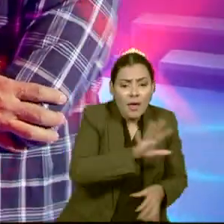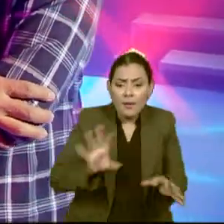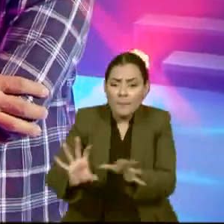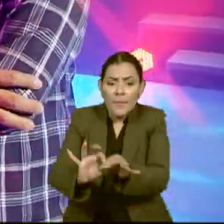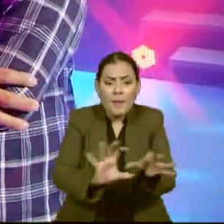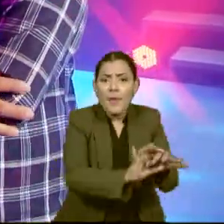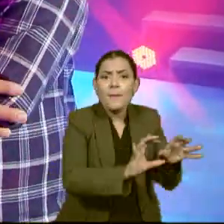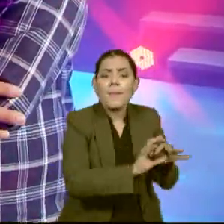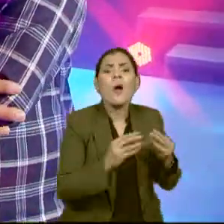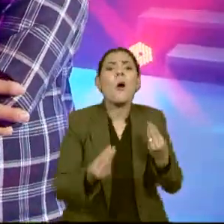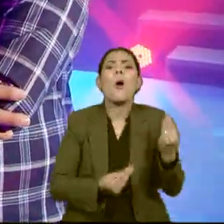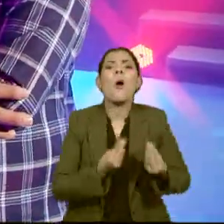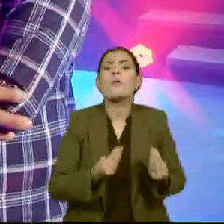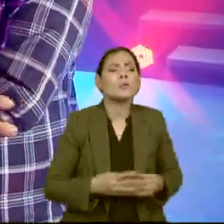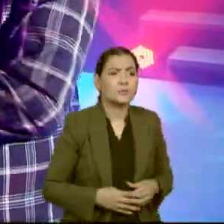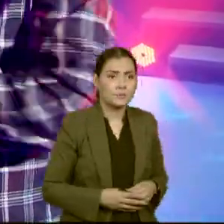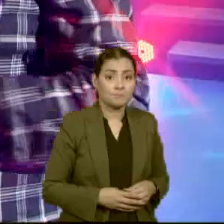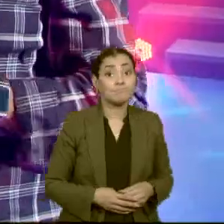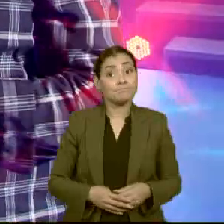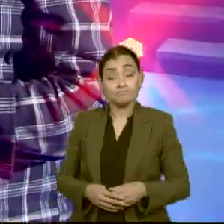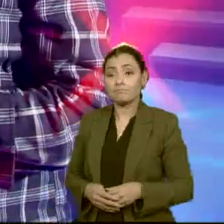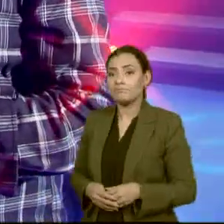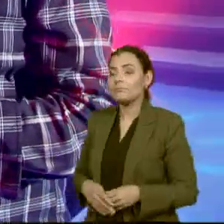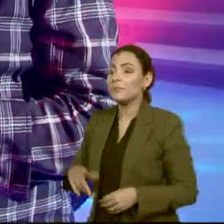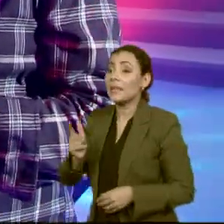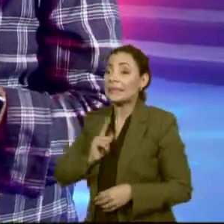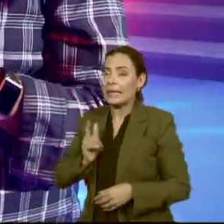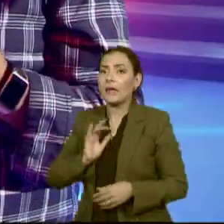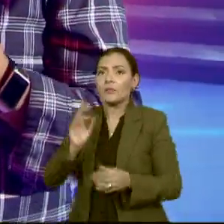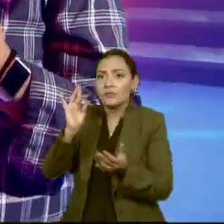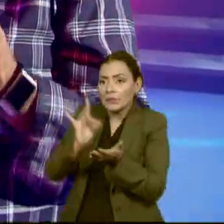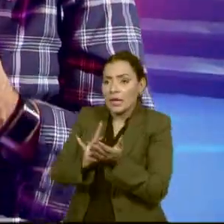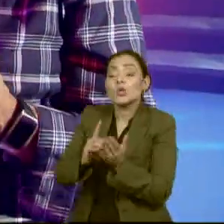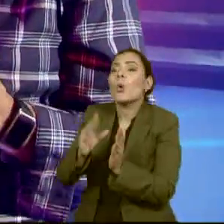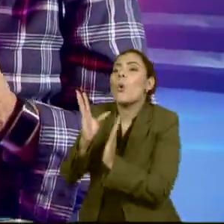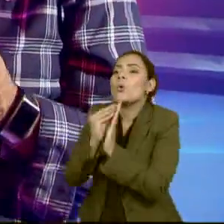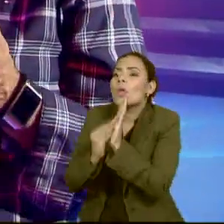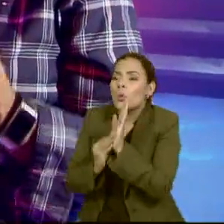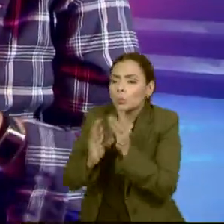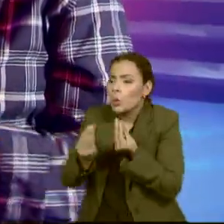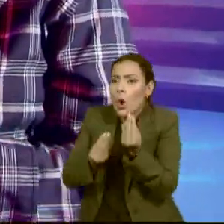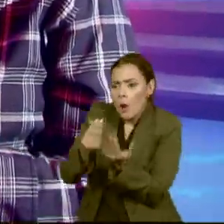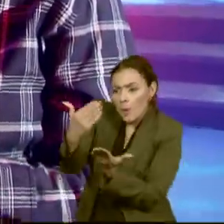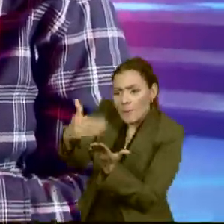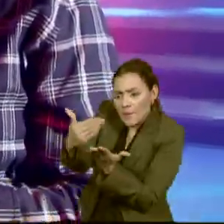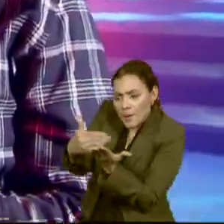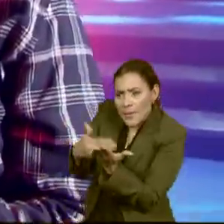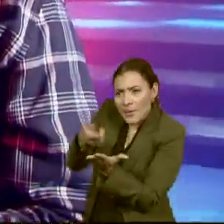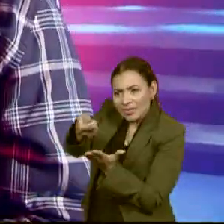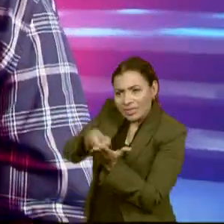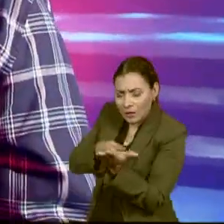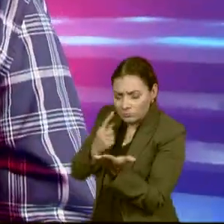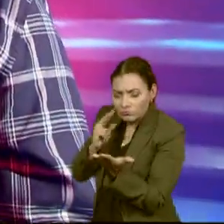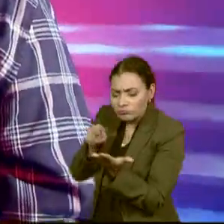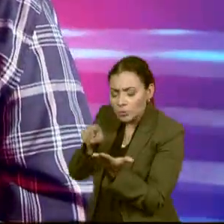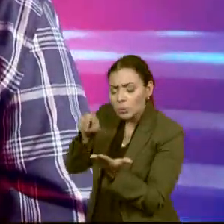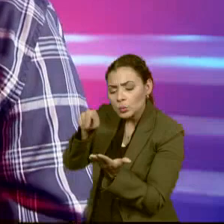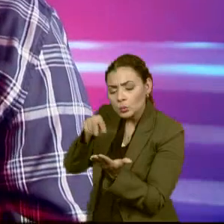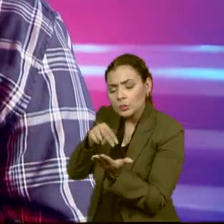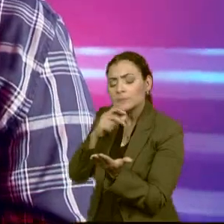conversam, se conectam? A partir de um brief do conteúdo do programa que a gente vai executar,